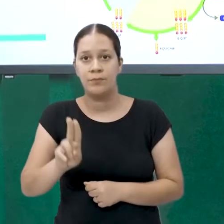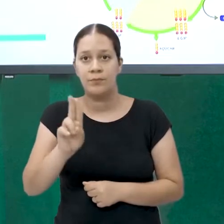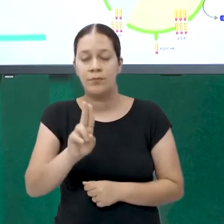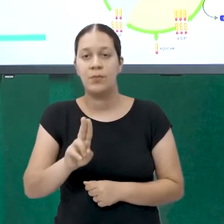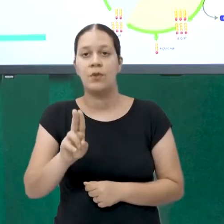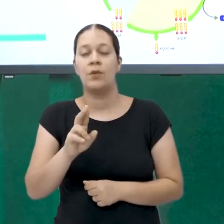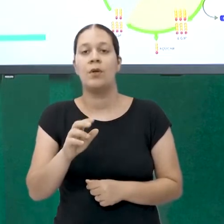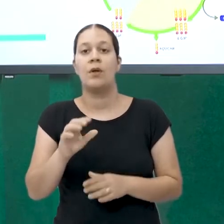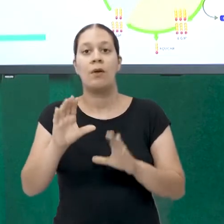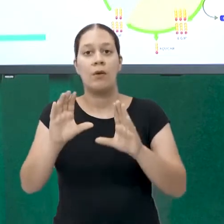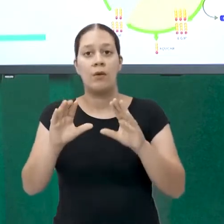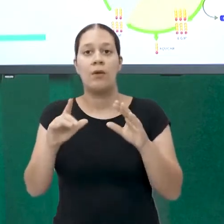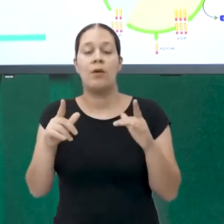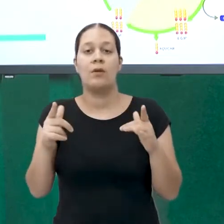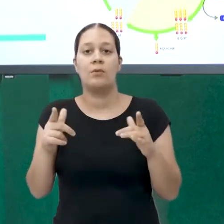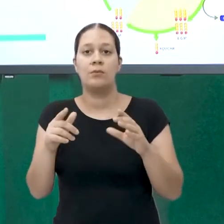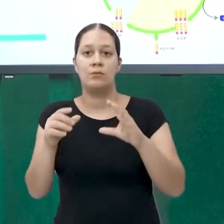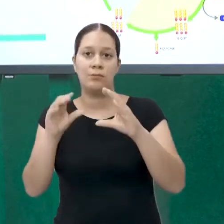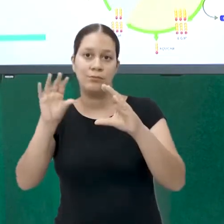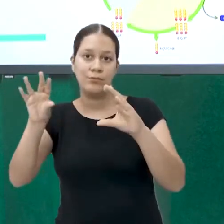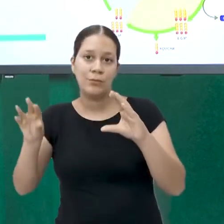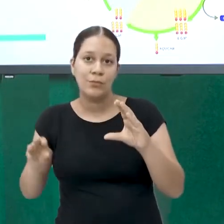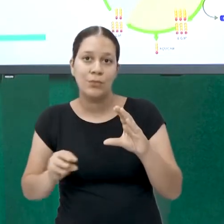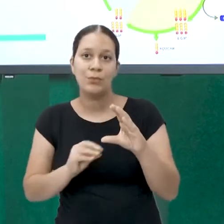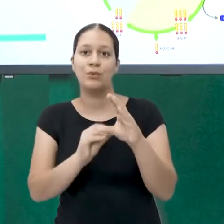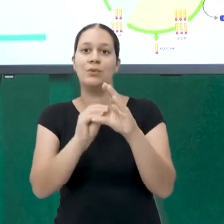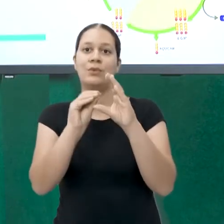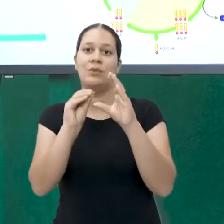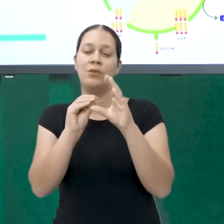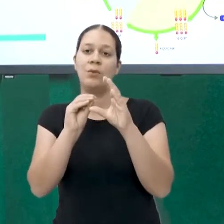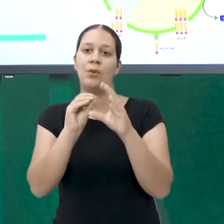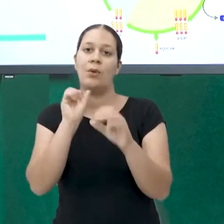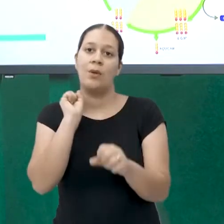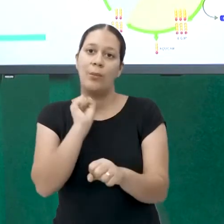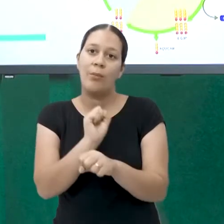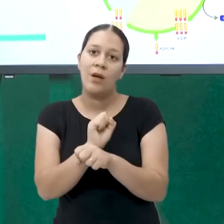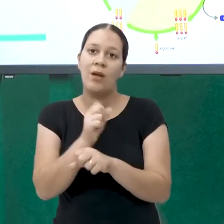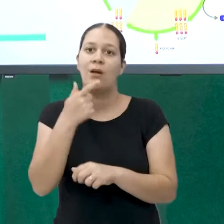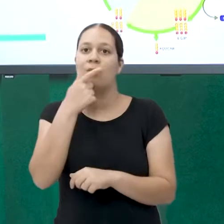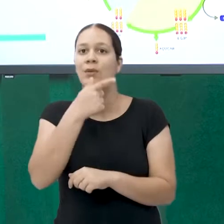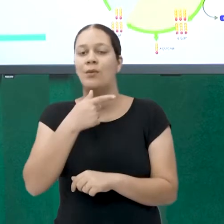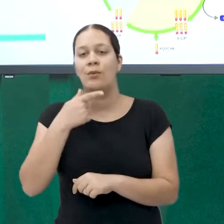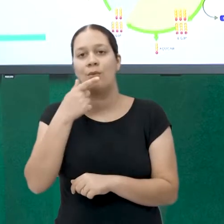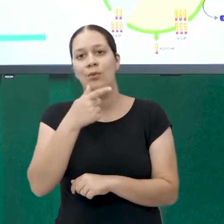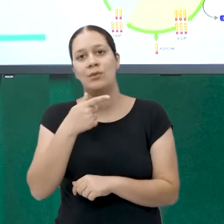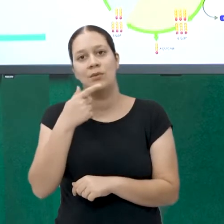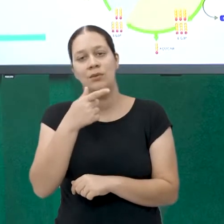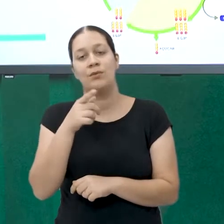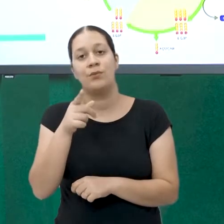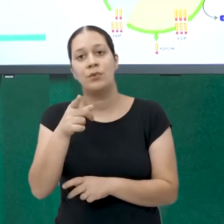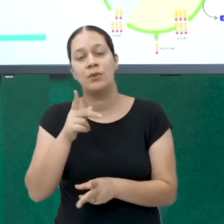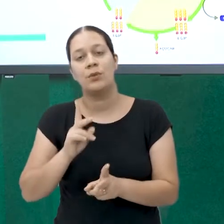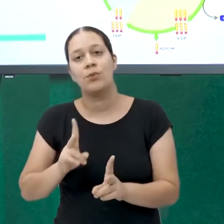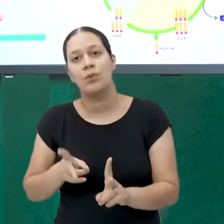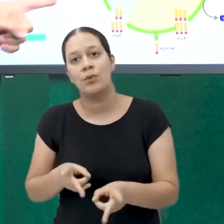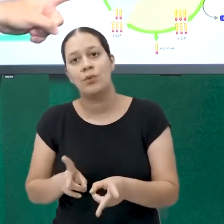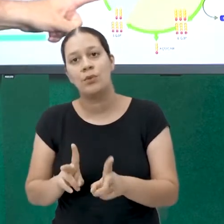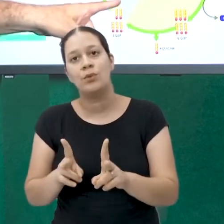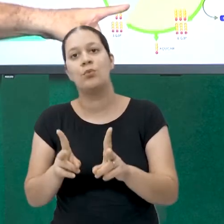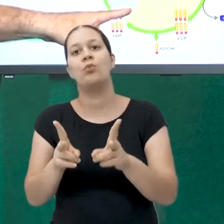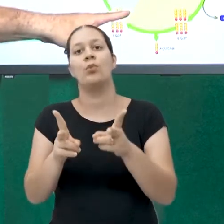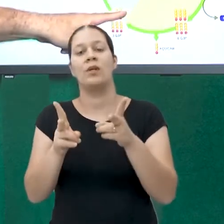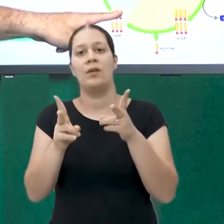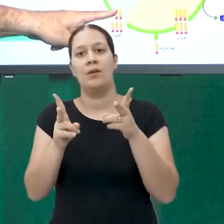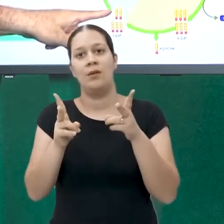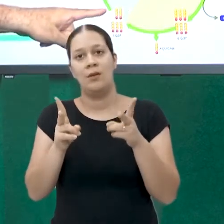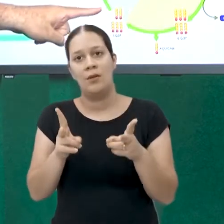vai utilizar, tá bom? Só que, lógico, é um ciclo, né, cara? Você não pode chegar a parar na glicose e acabar o processo. Você continua